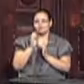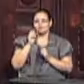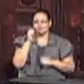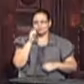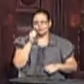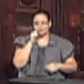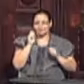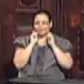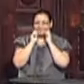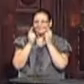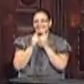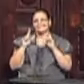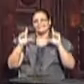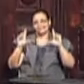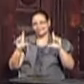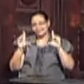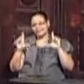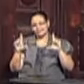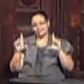cartaz.